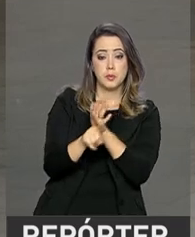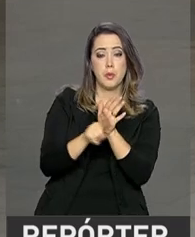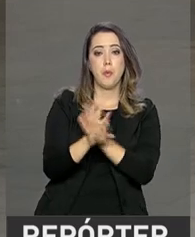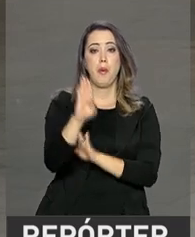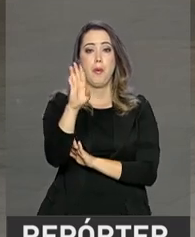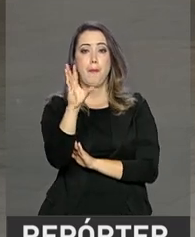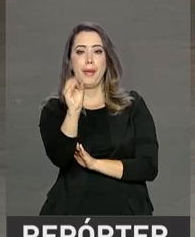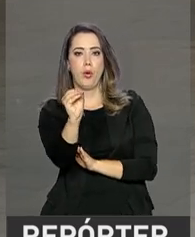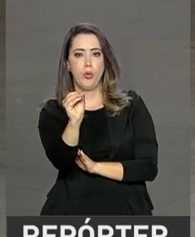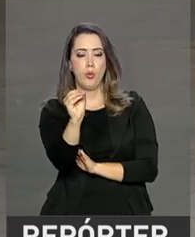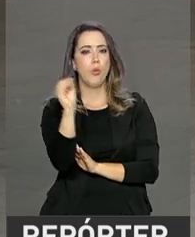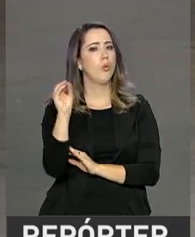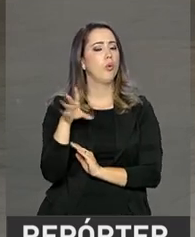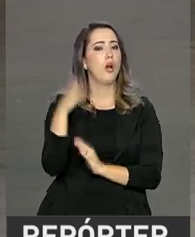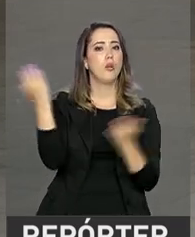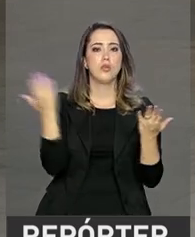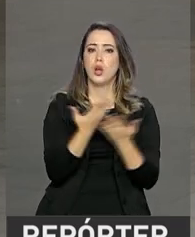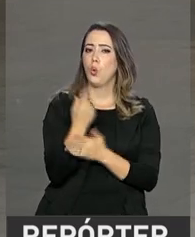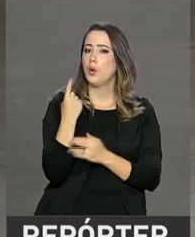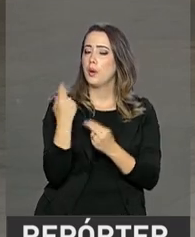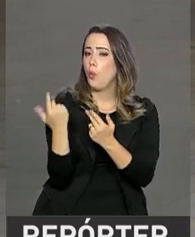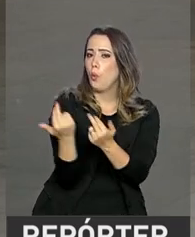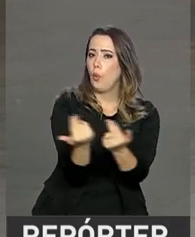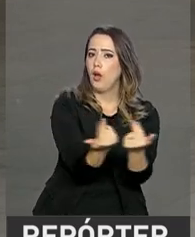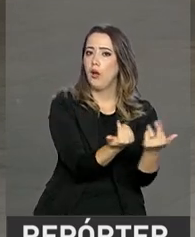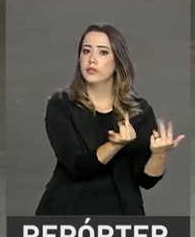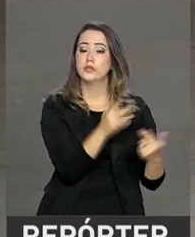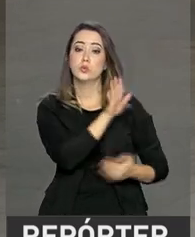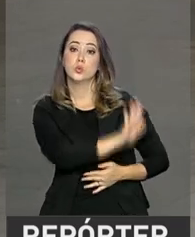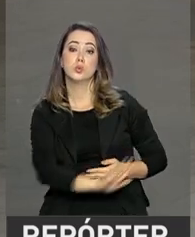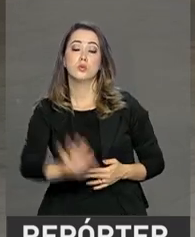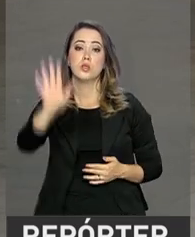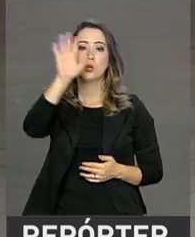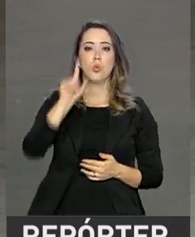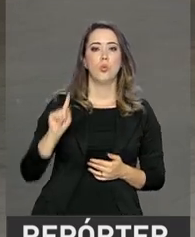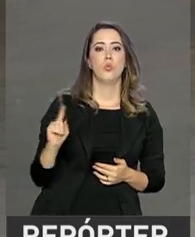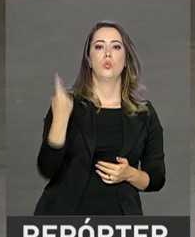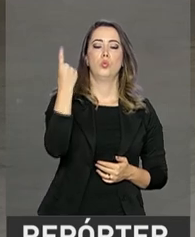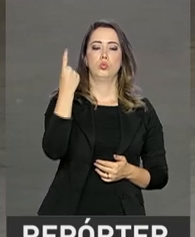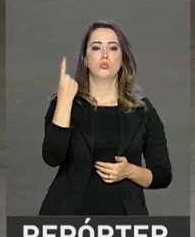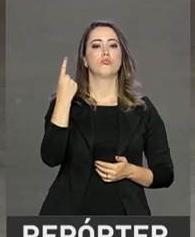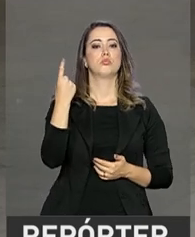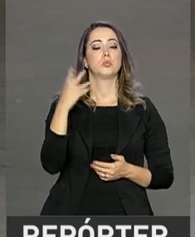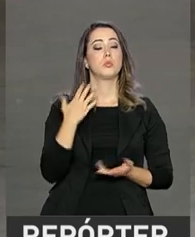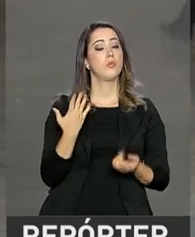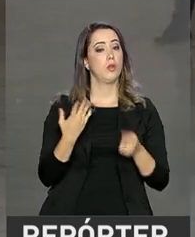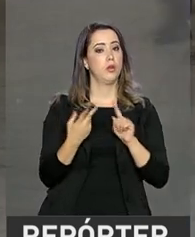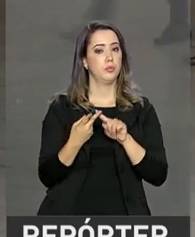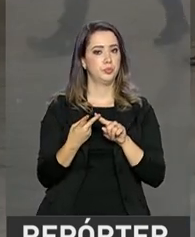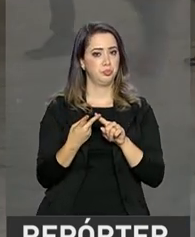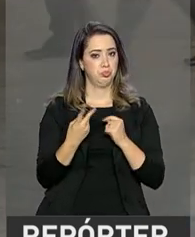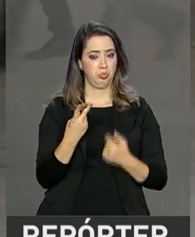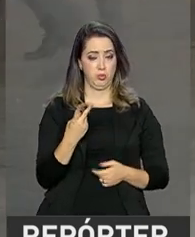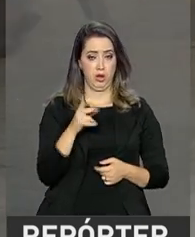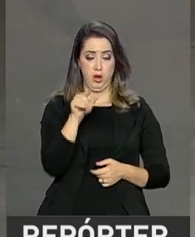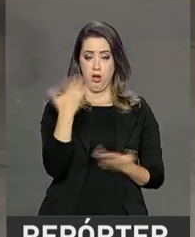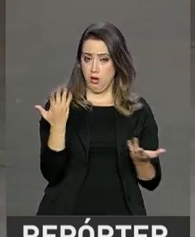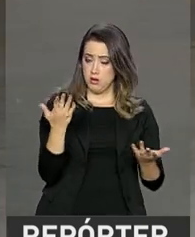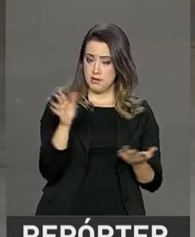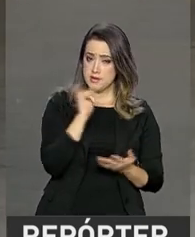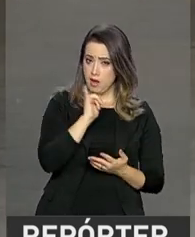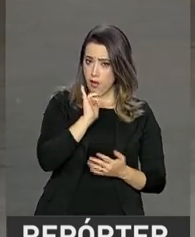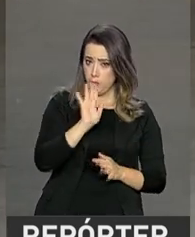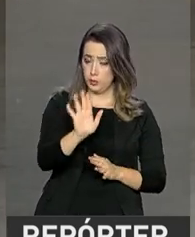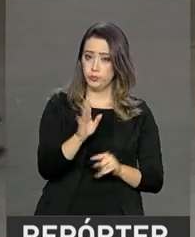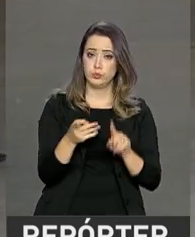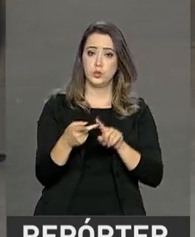de ocorrência vão ser padronizadas e aceitas em todo o país. Um outro exemplo. Imagine uma situação em que a Polícia